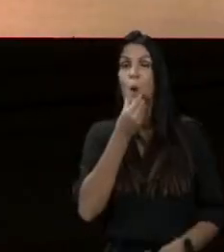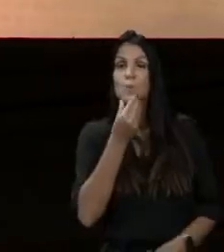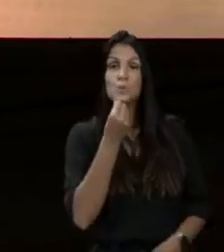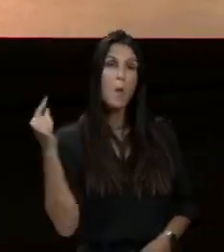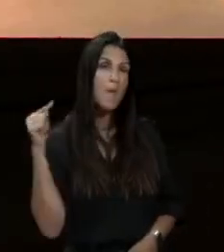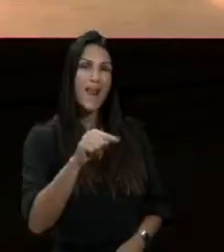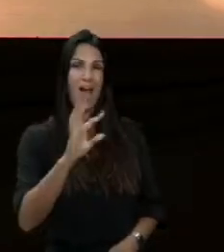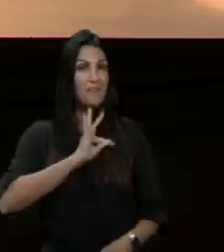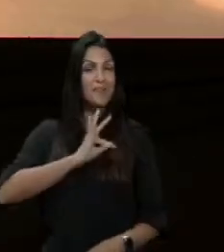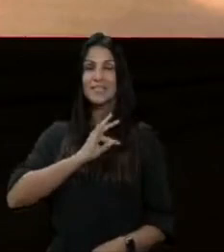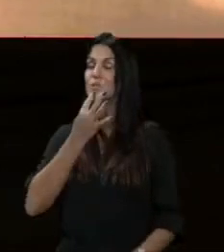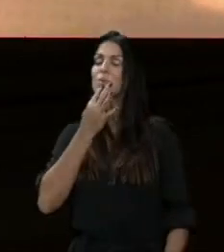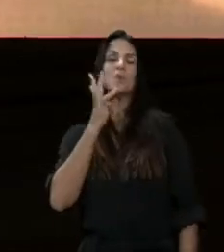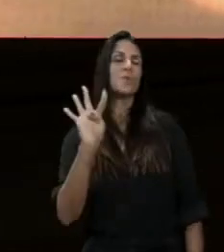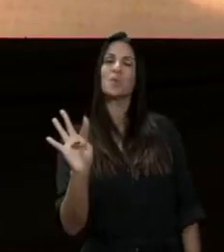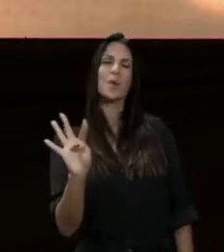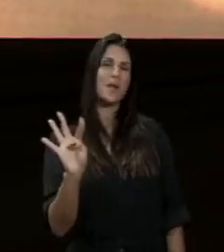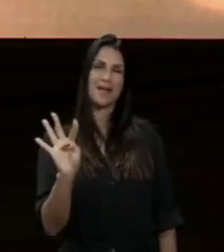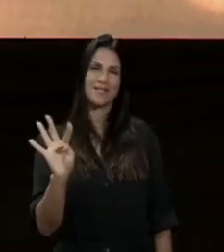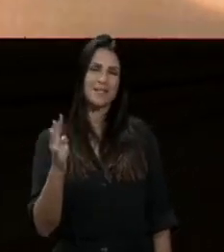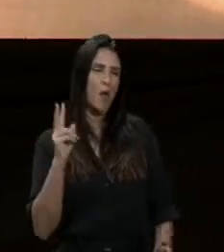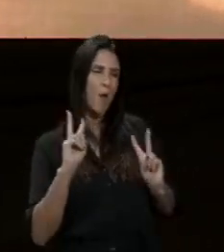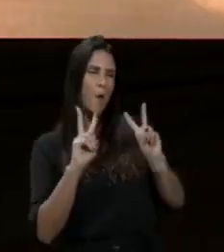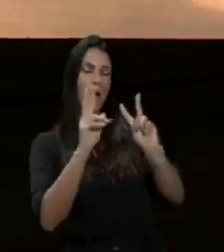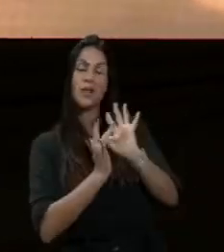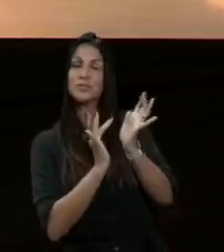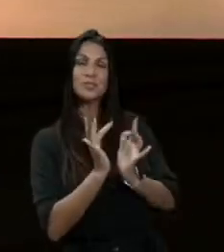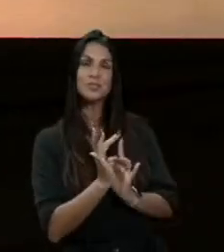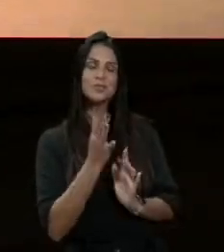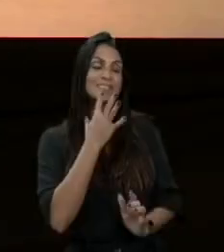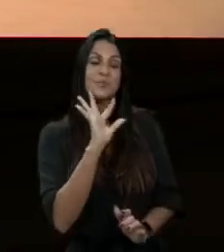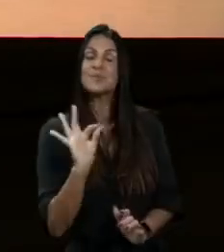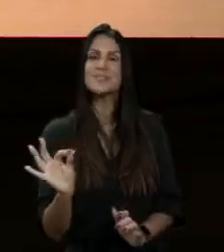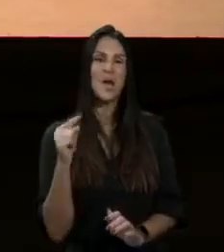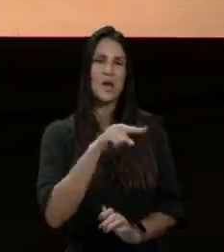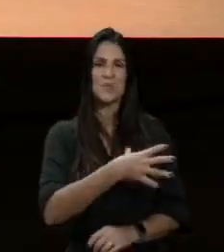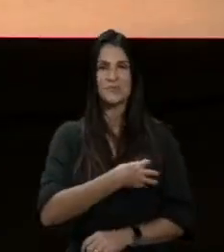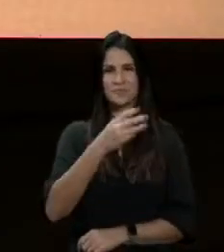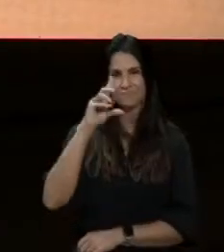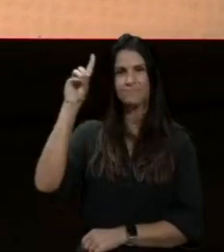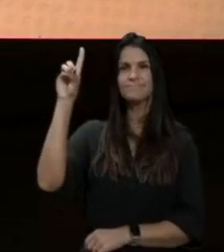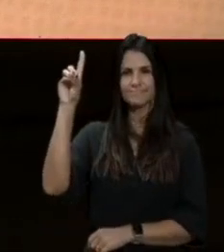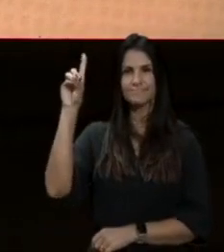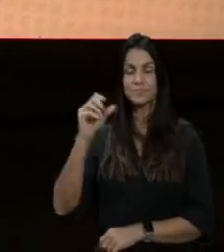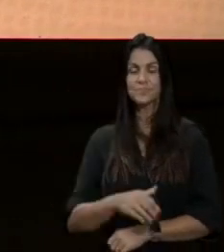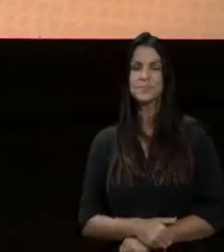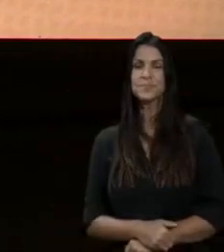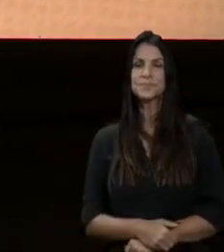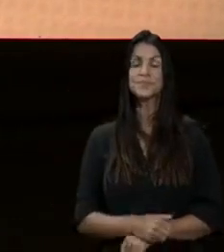mazela e situação da nossa vida Bom dia então Jesus fala Vocês estão